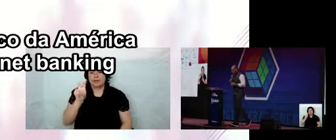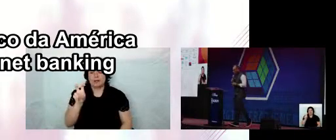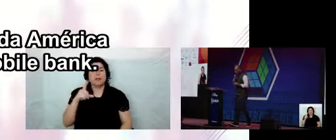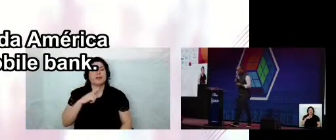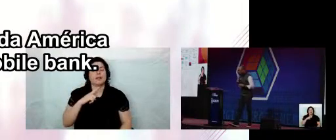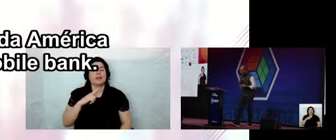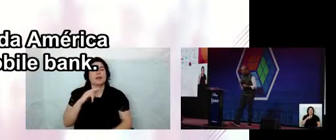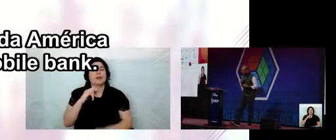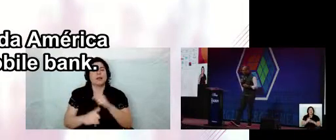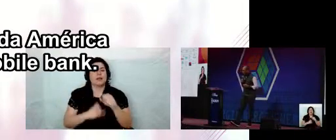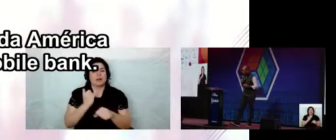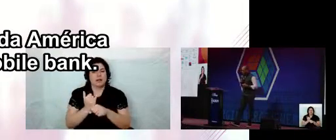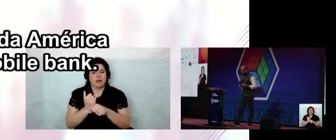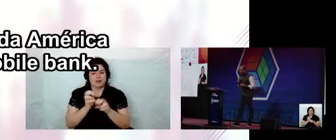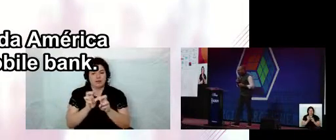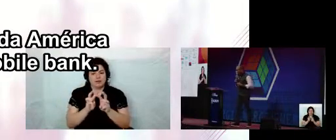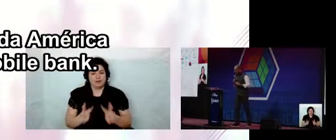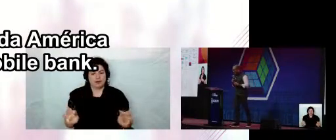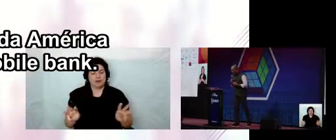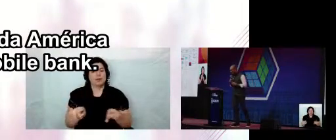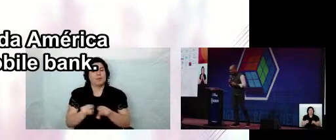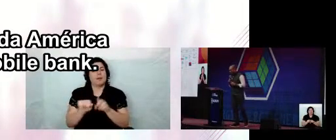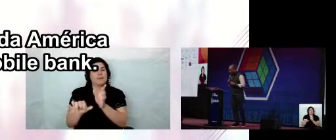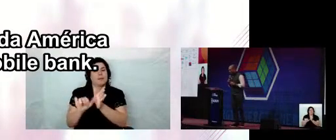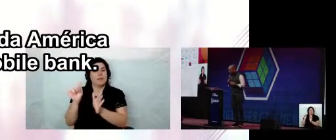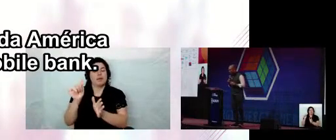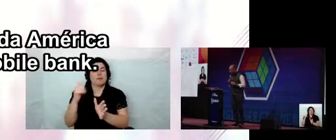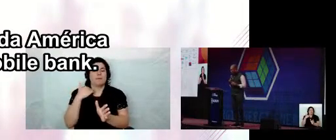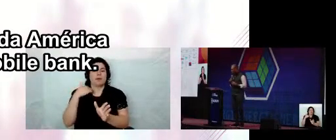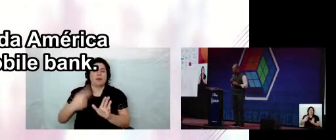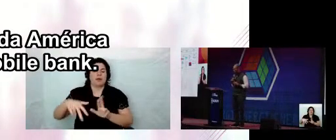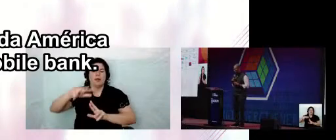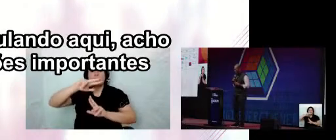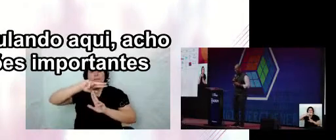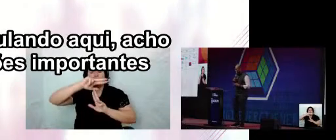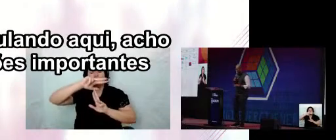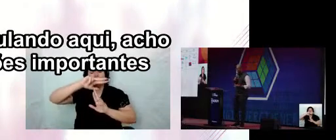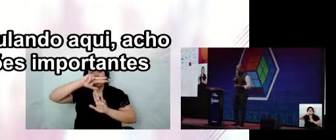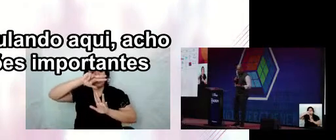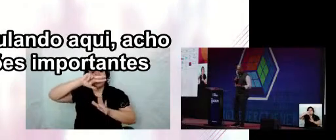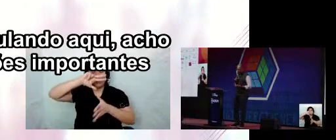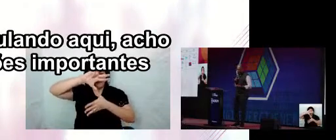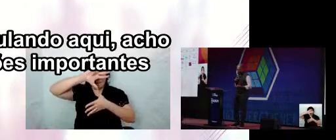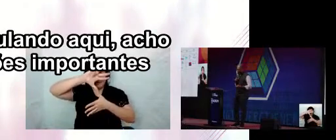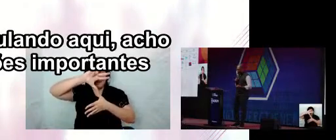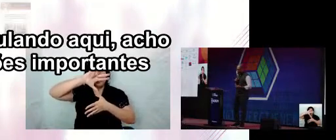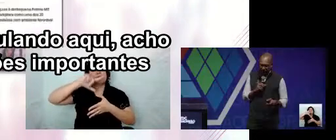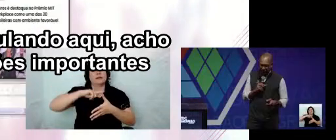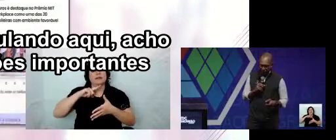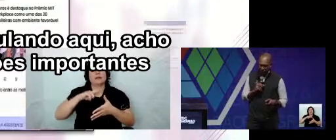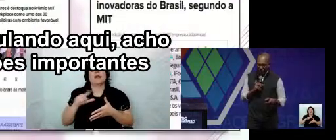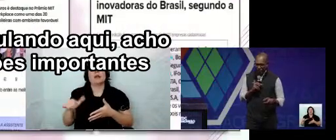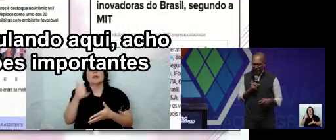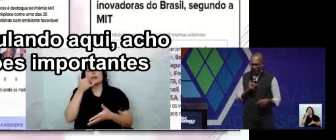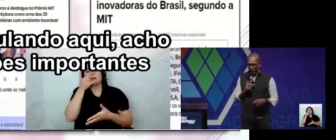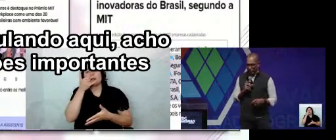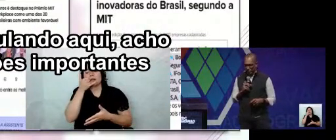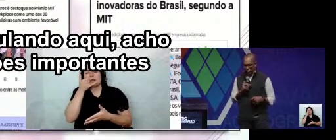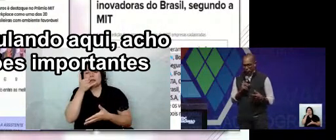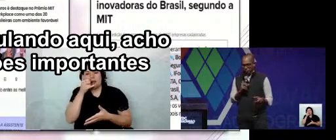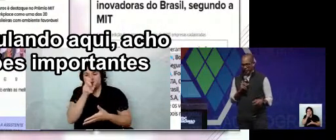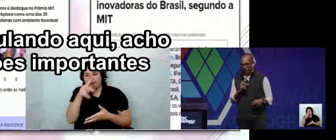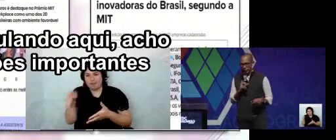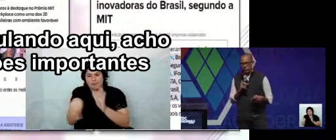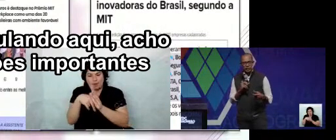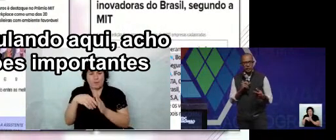banking e o primeiro banco também da América Latina em 2000 a ter um mobile bank. E de lá para cá a gente vem acumulando aqui, eu